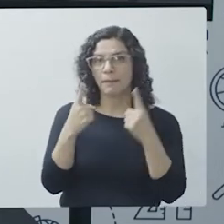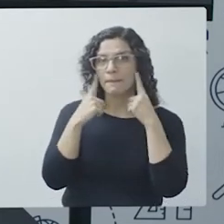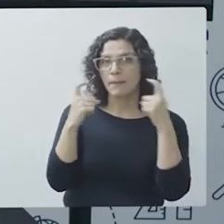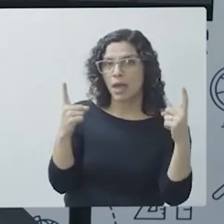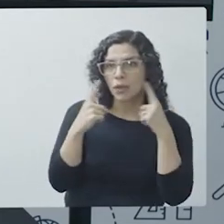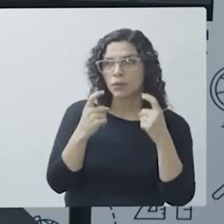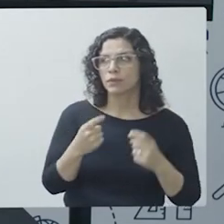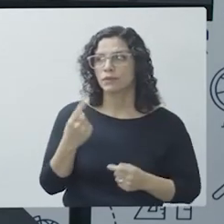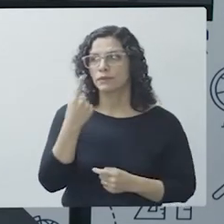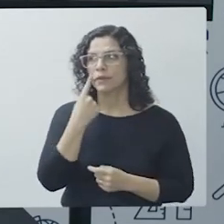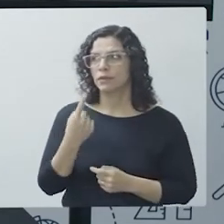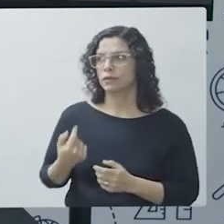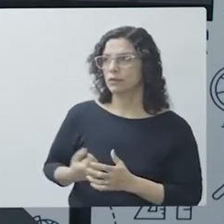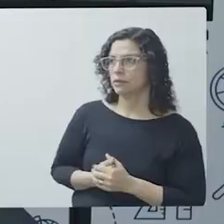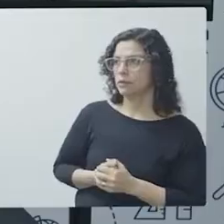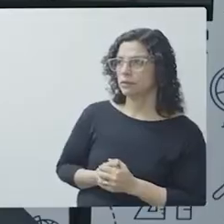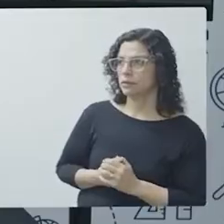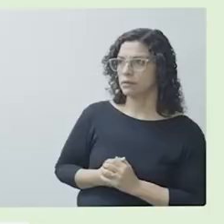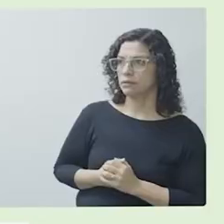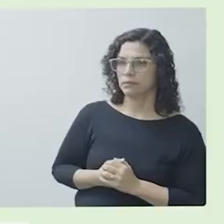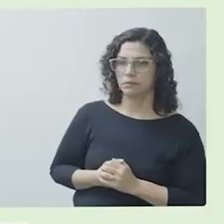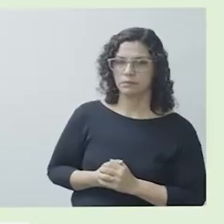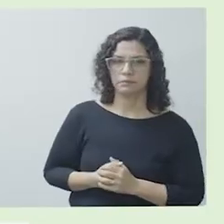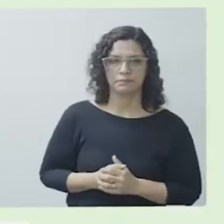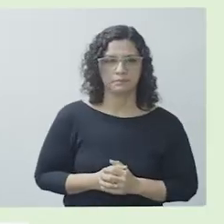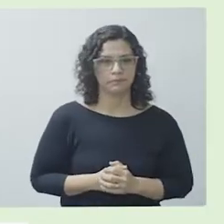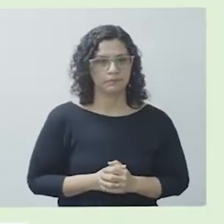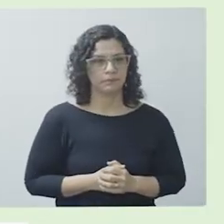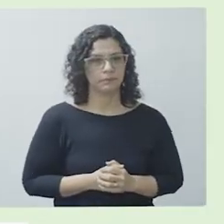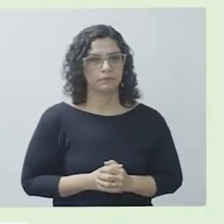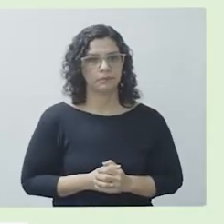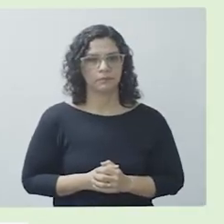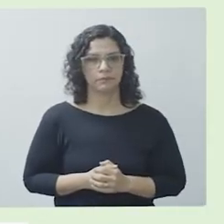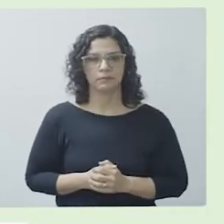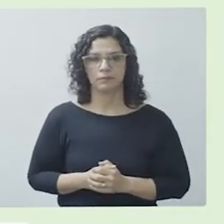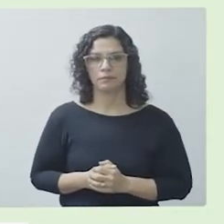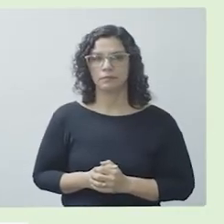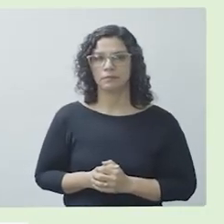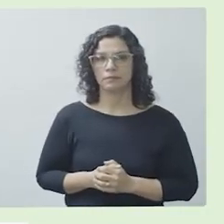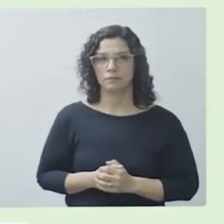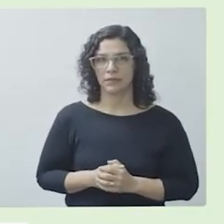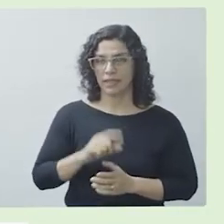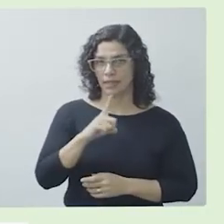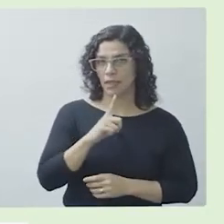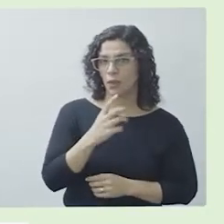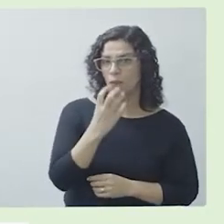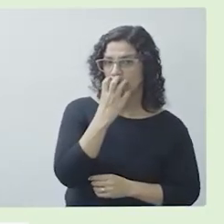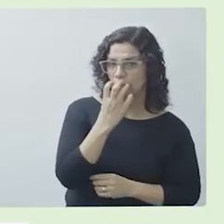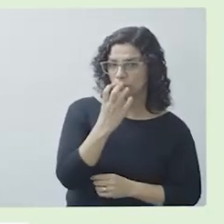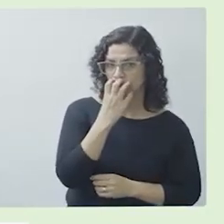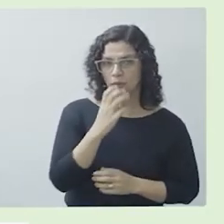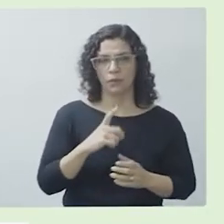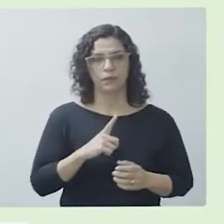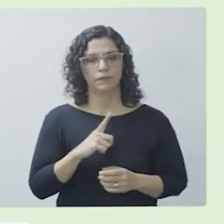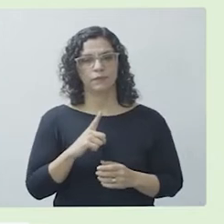som. Vamos ver aqui na tela. Nós temos um cachorro,